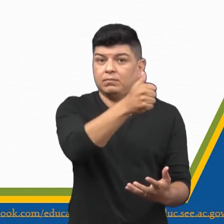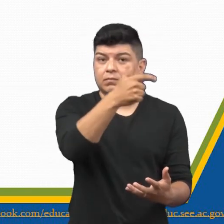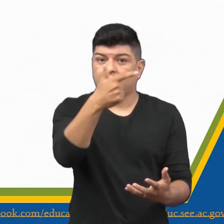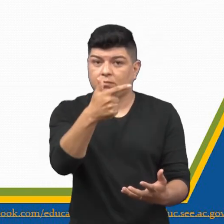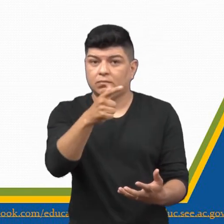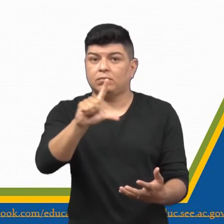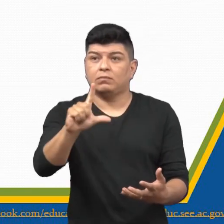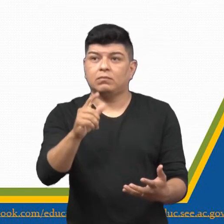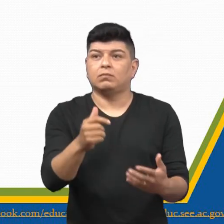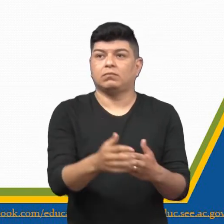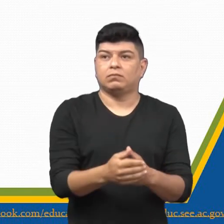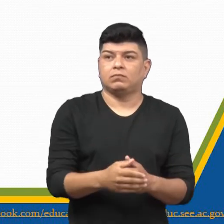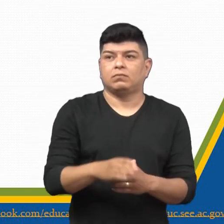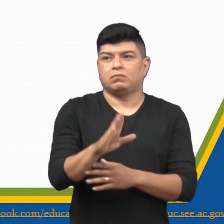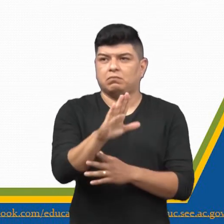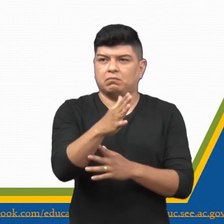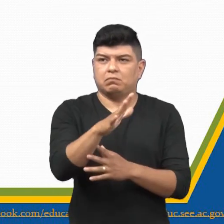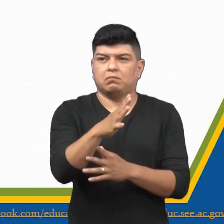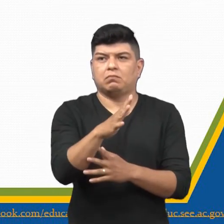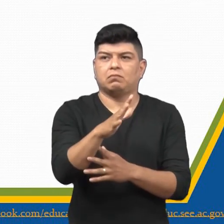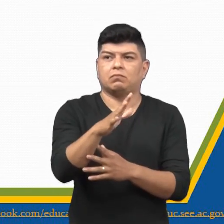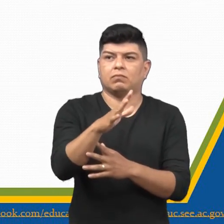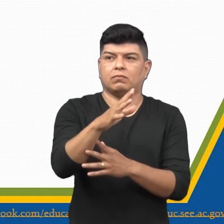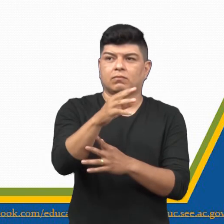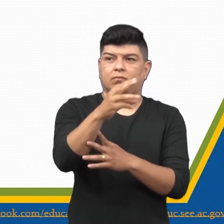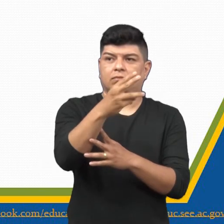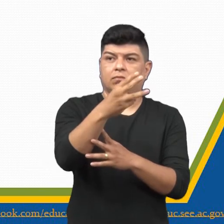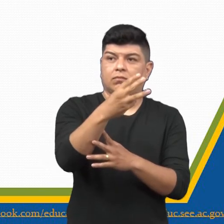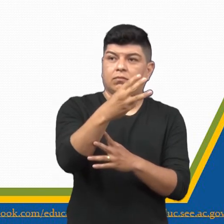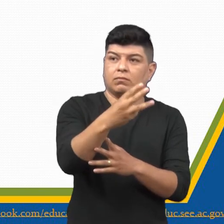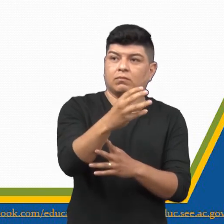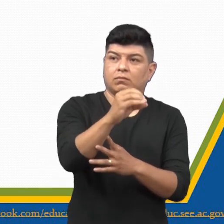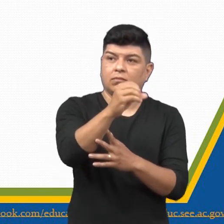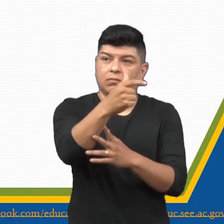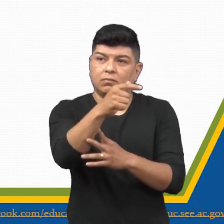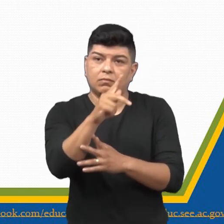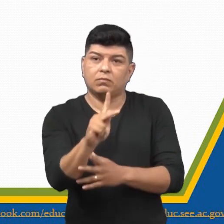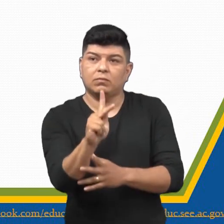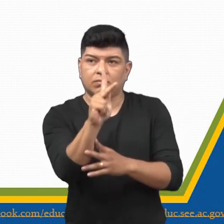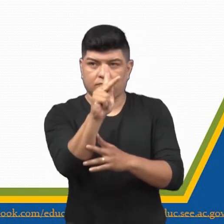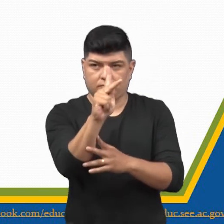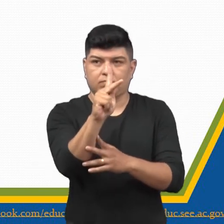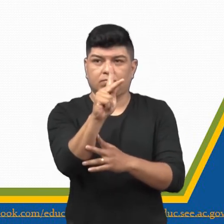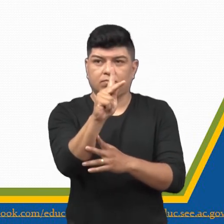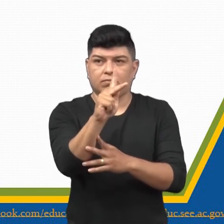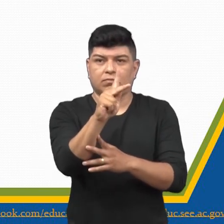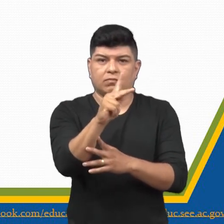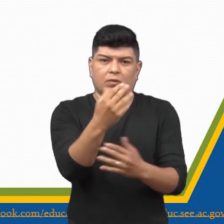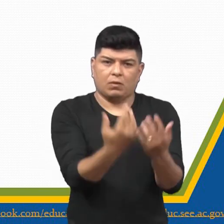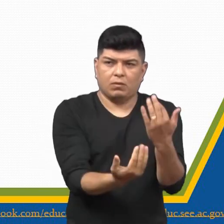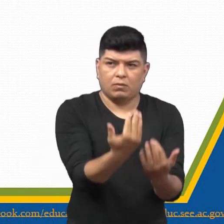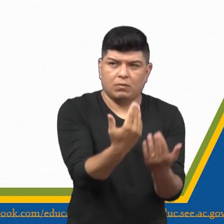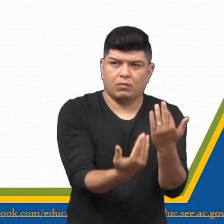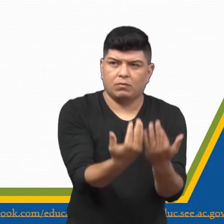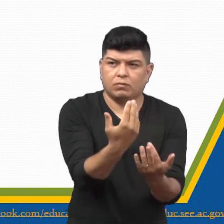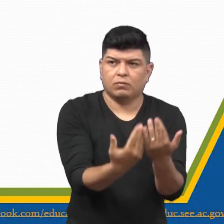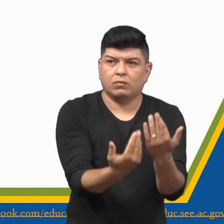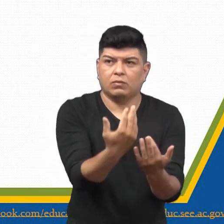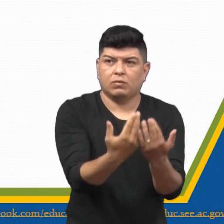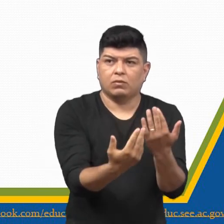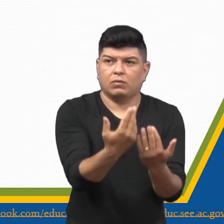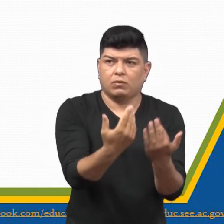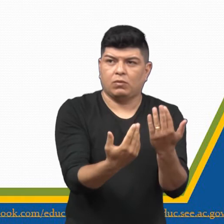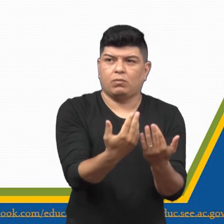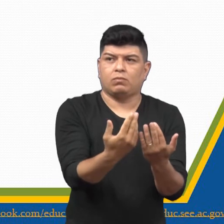a 293 Kelvin. Se este gás for aquecido a 302 Kelvin, sob pressão